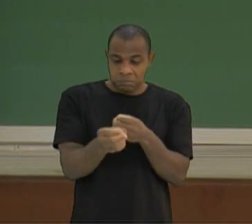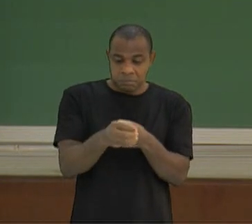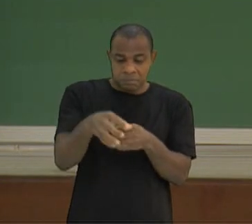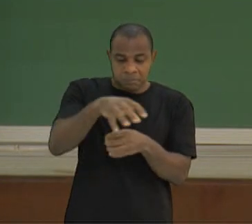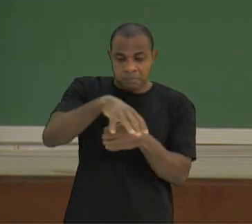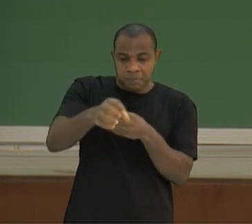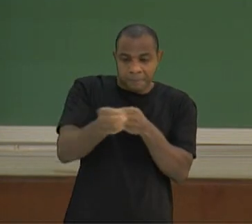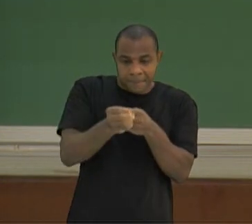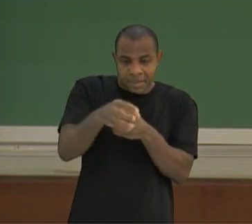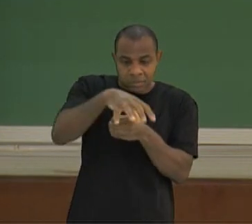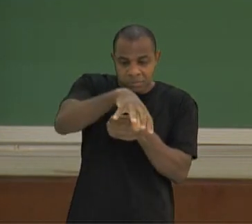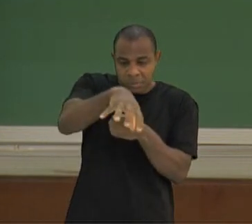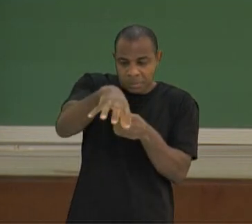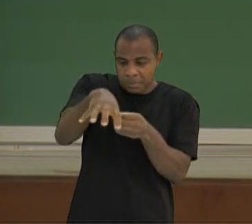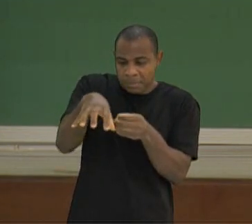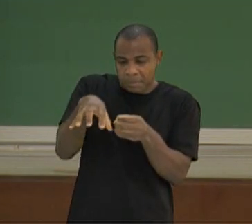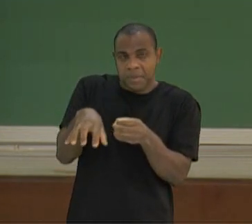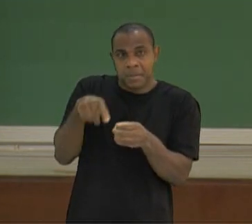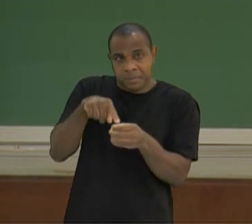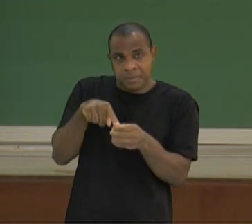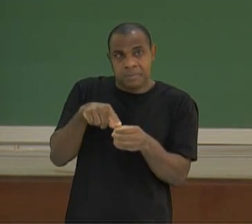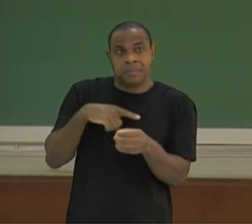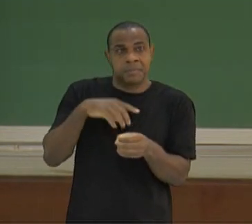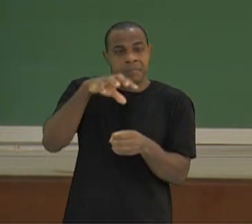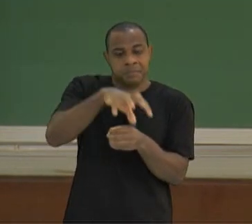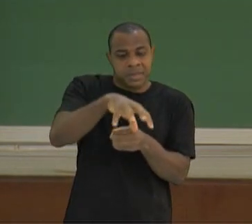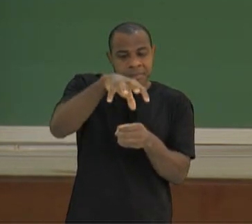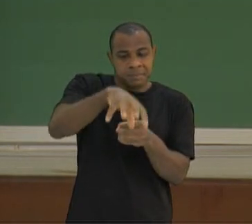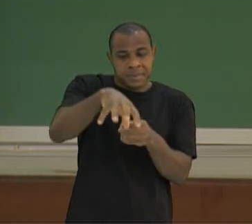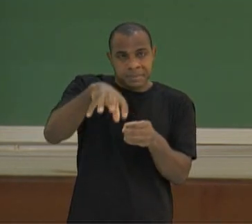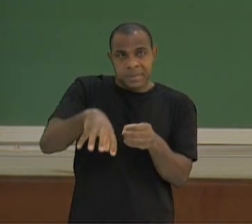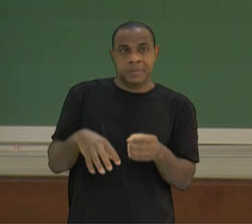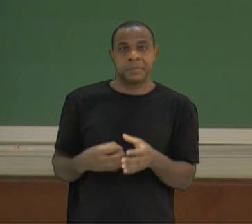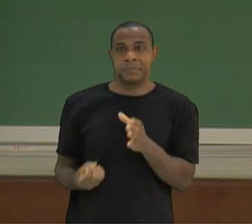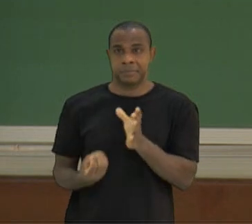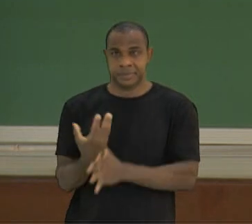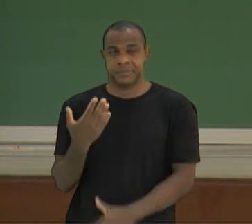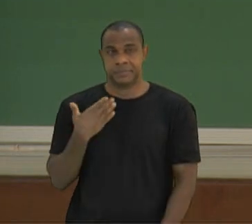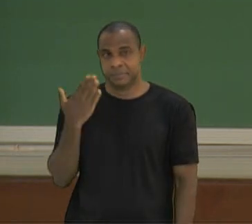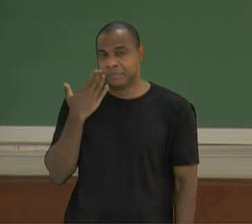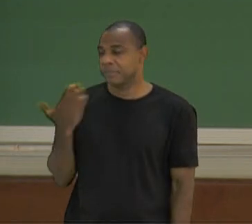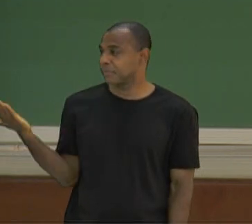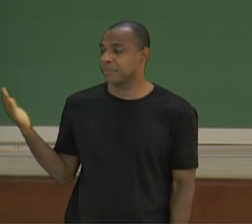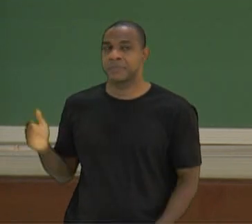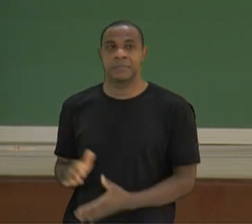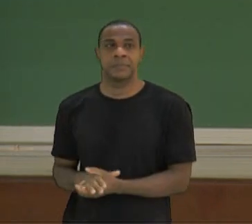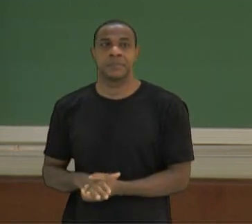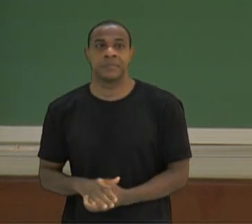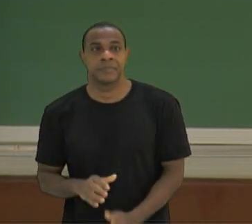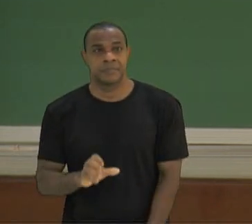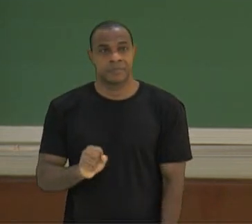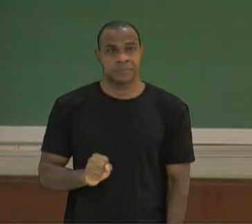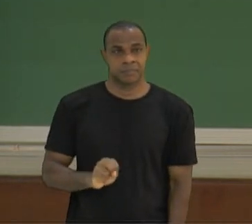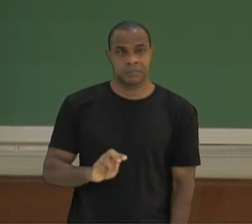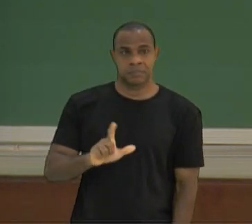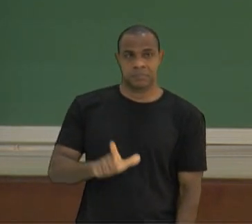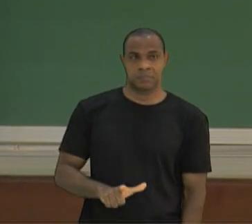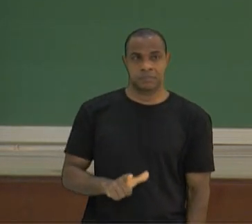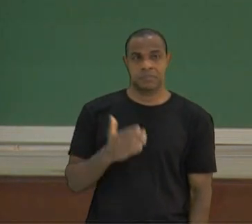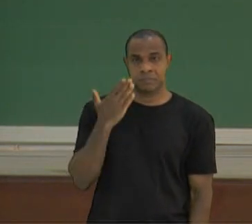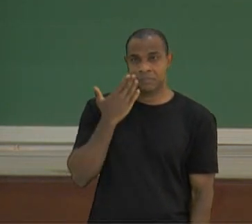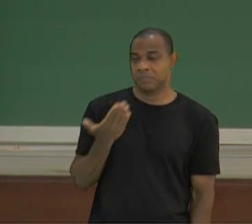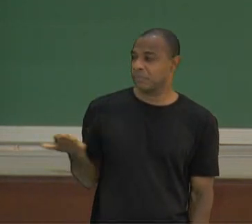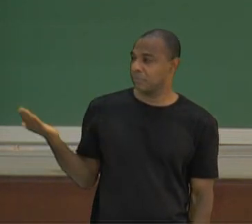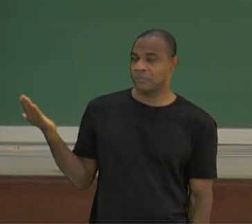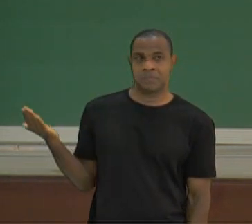metropolitana. Então, aqui nós vamos ter alguns exemplos ali na região sul, certo? E aqui bem ao sul ali do Rio Grande do Sul, nós vamos